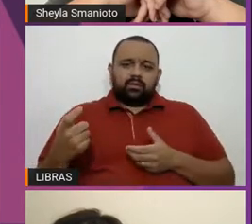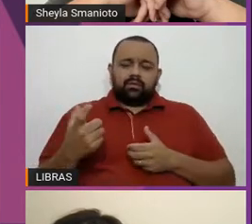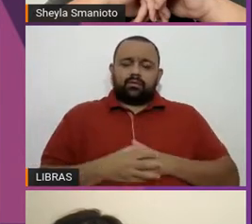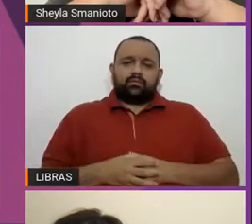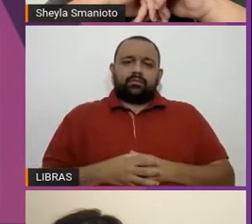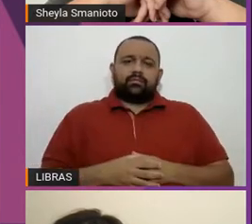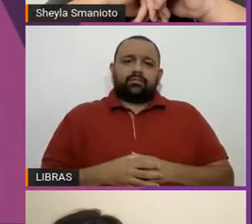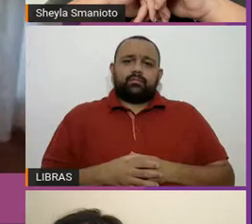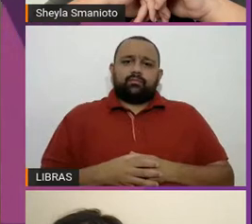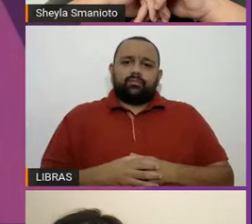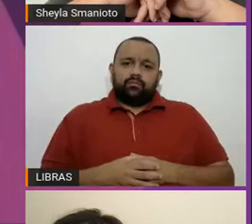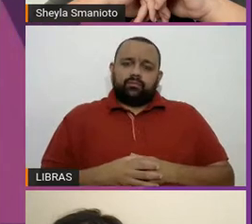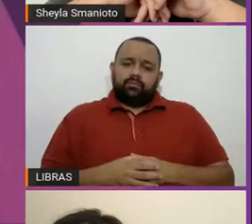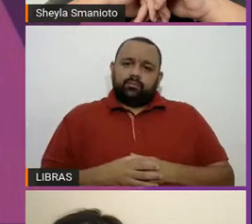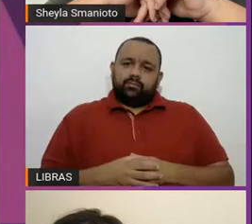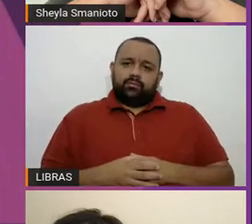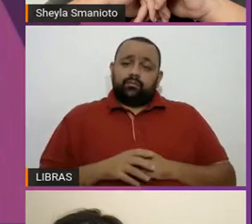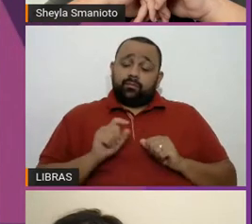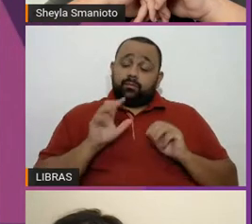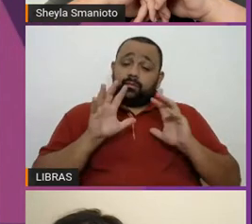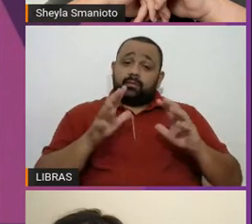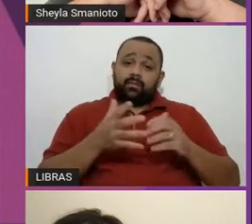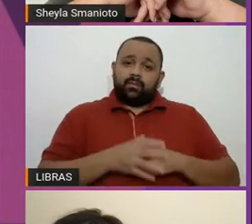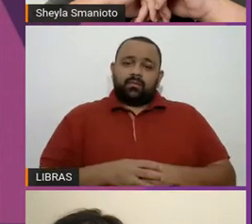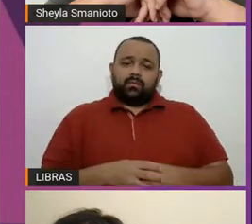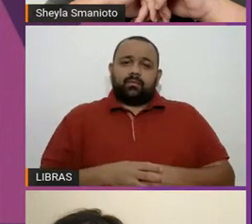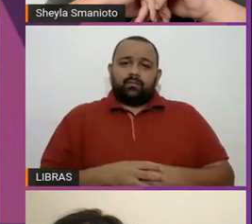leitoras eu esqueci